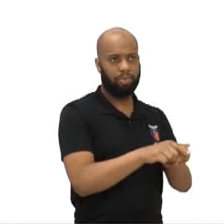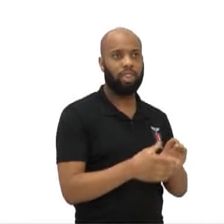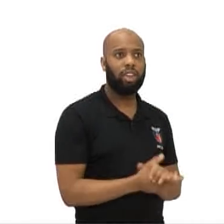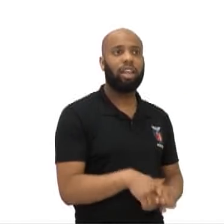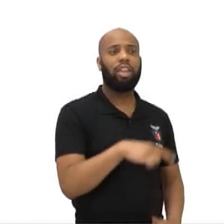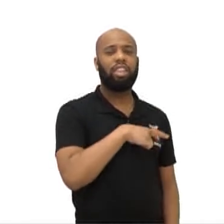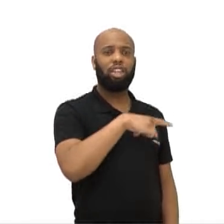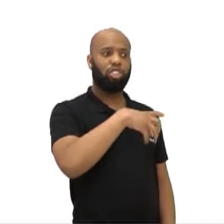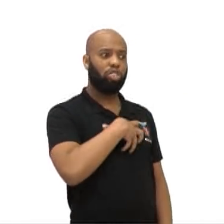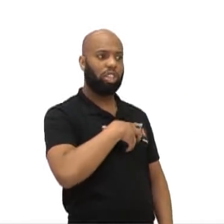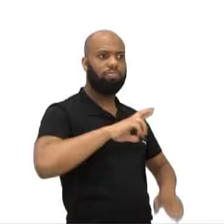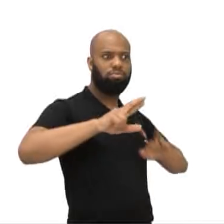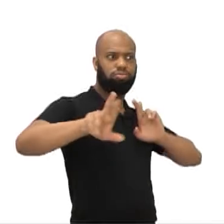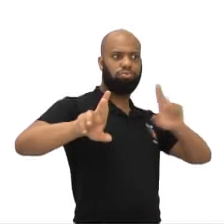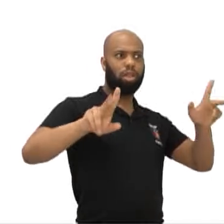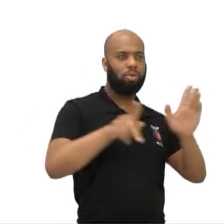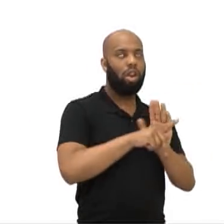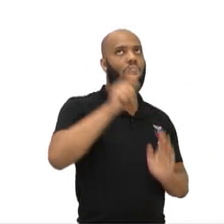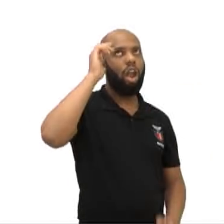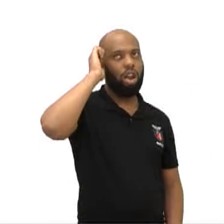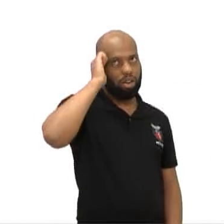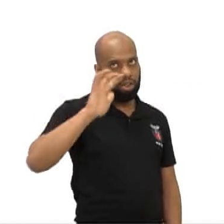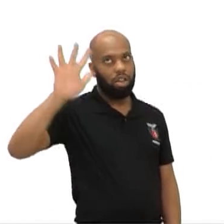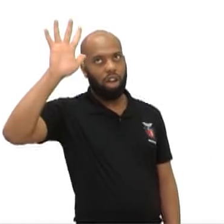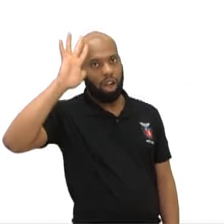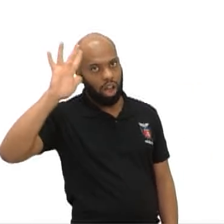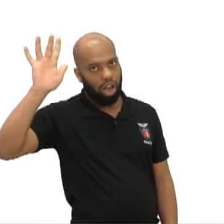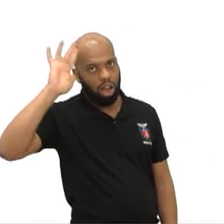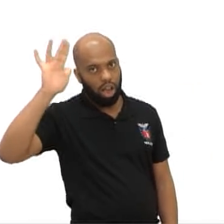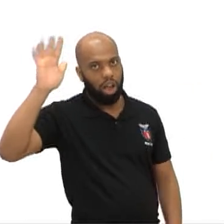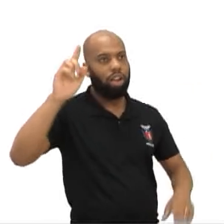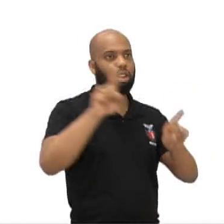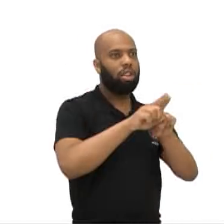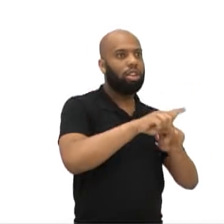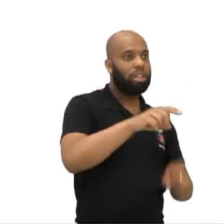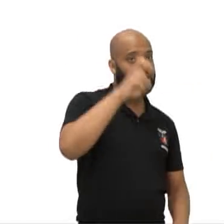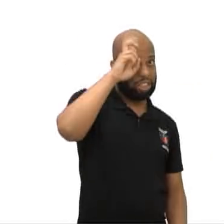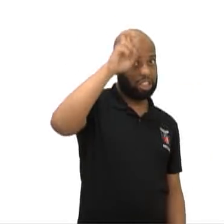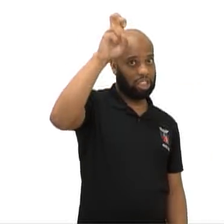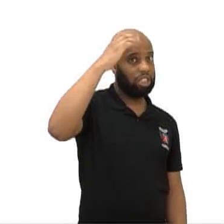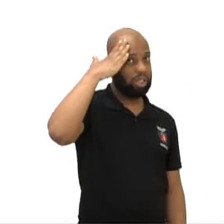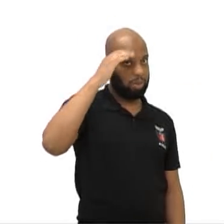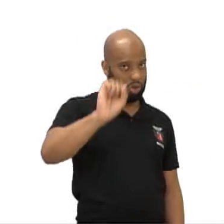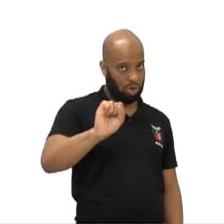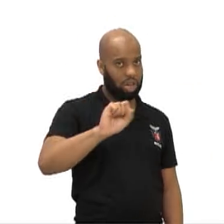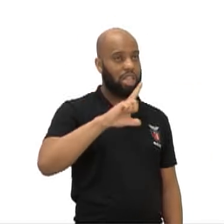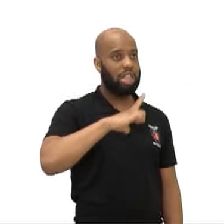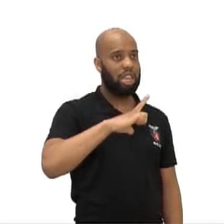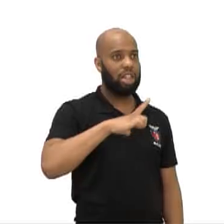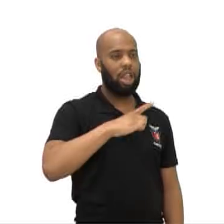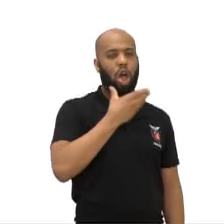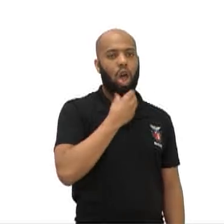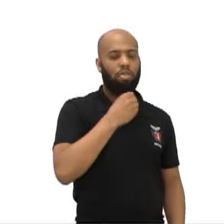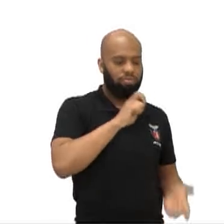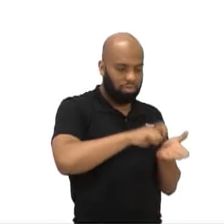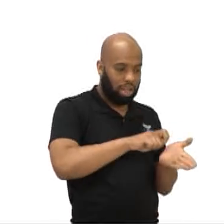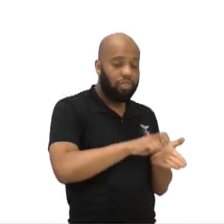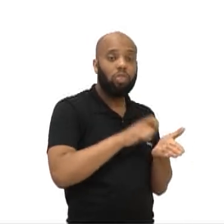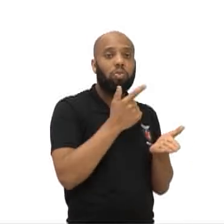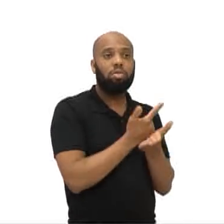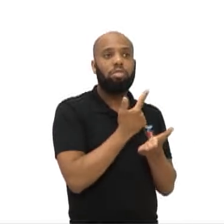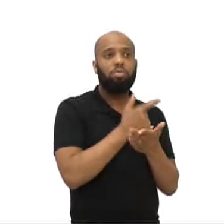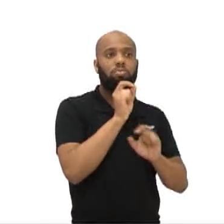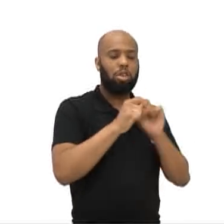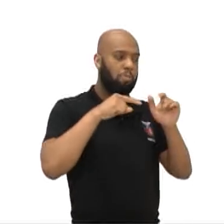de singular capacidade de imaginação, de inteligência e sabedoria, Anthony escreveu um livro que